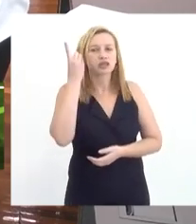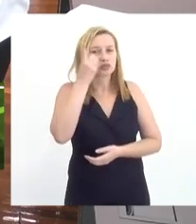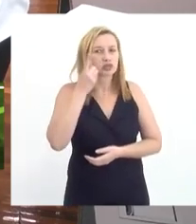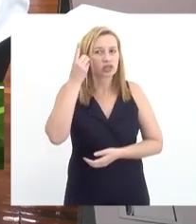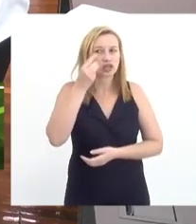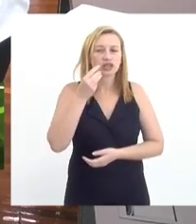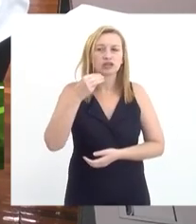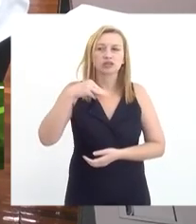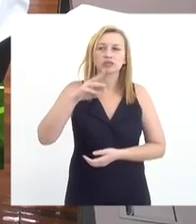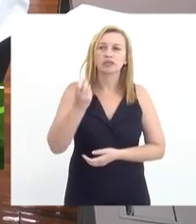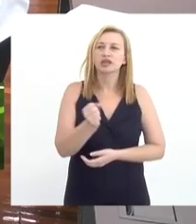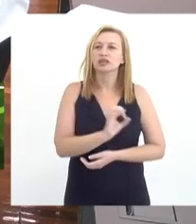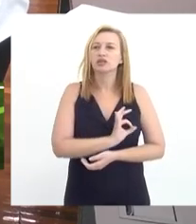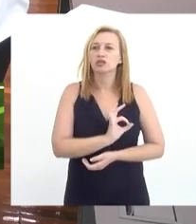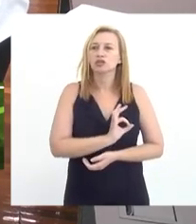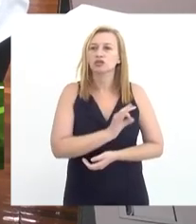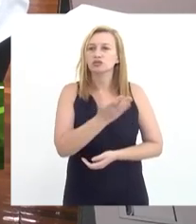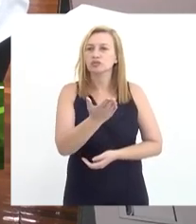favor